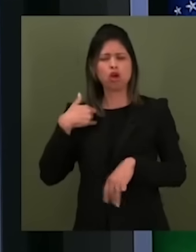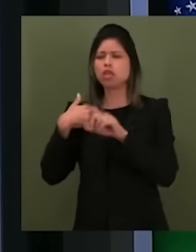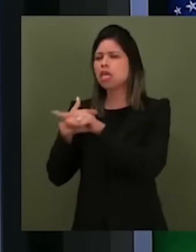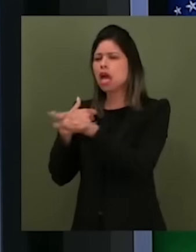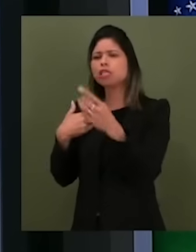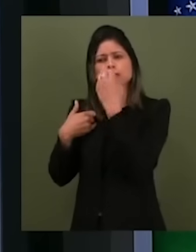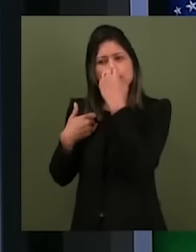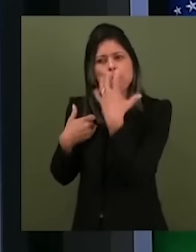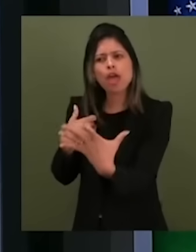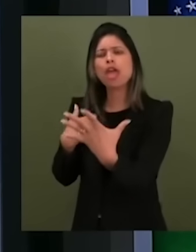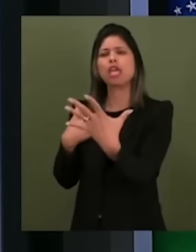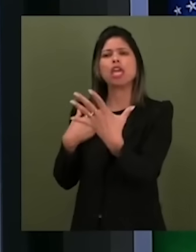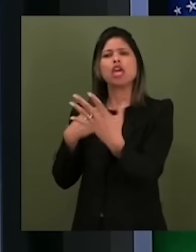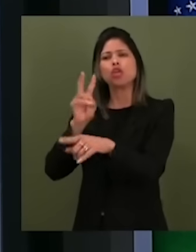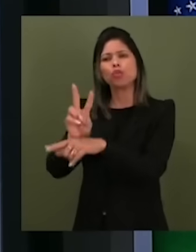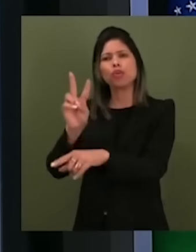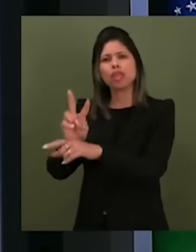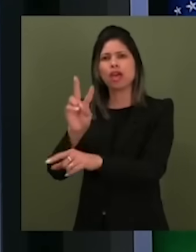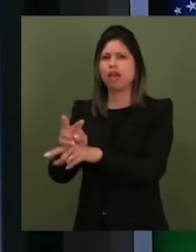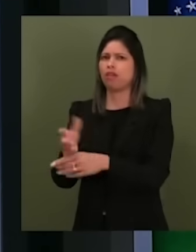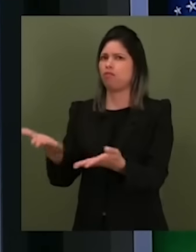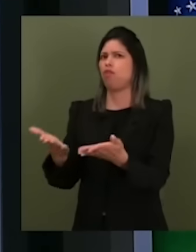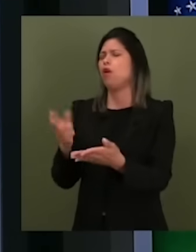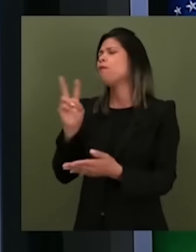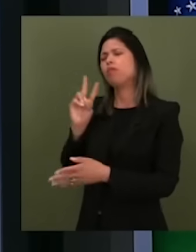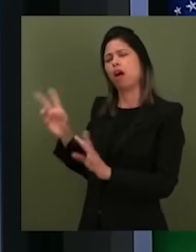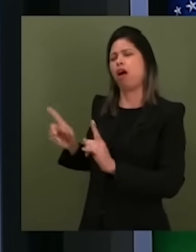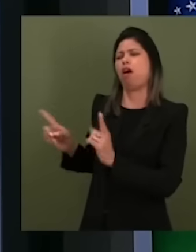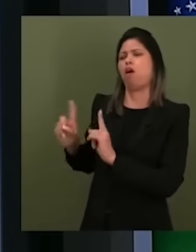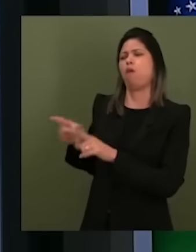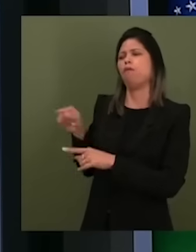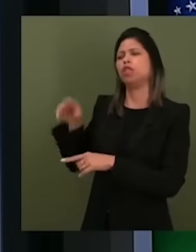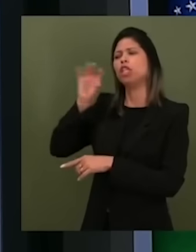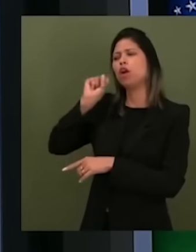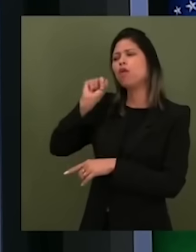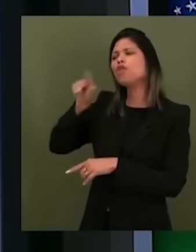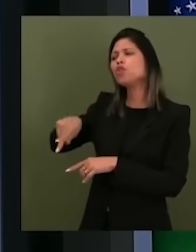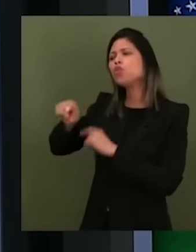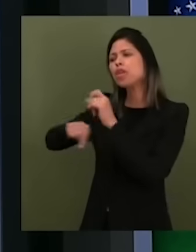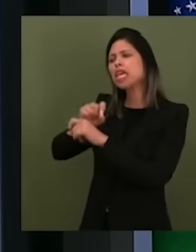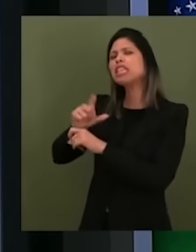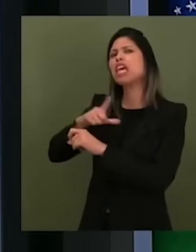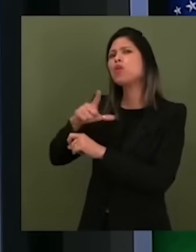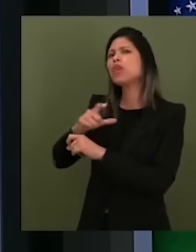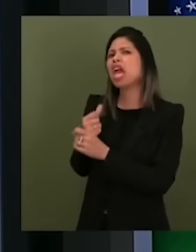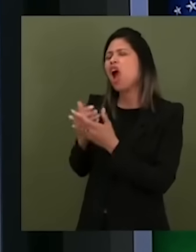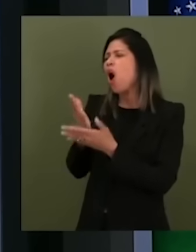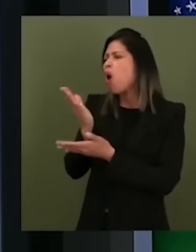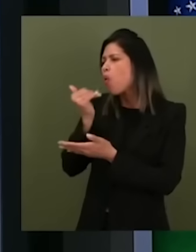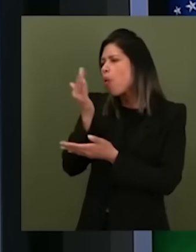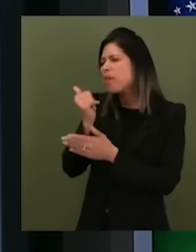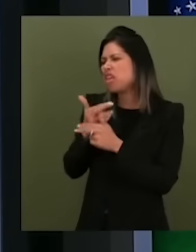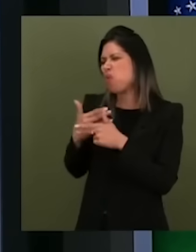5 refeições por dia. Eu disse, não, a senhora está ouvindo de uma testemunha ocular. Existem larvas na comida,